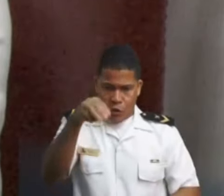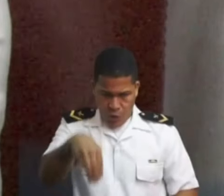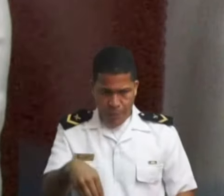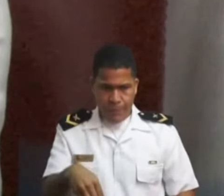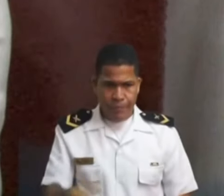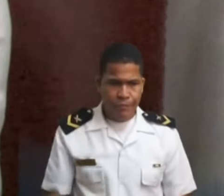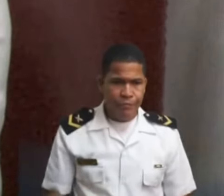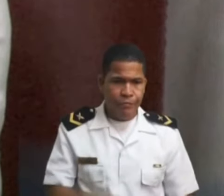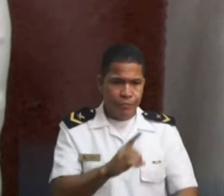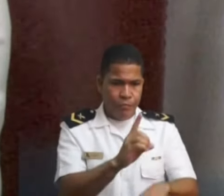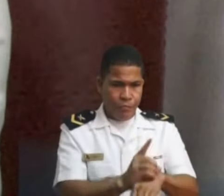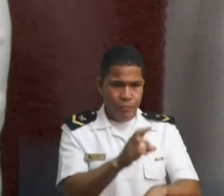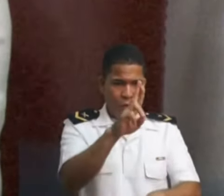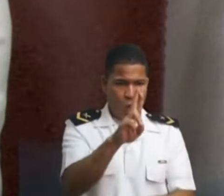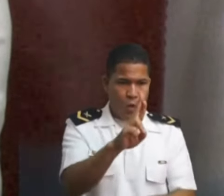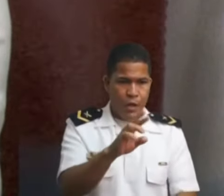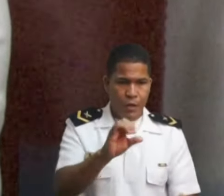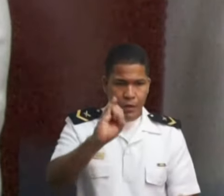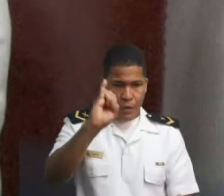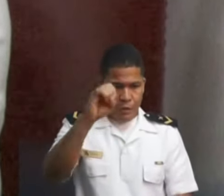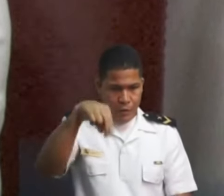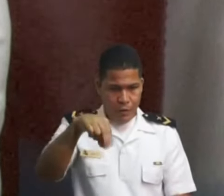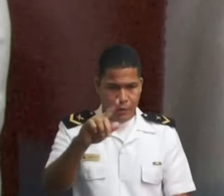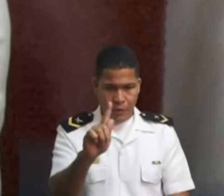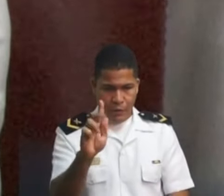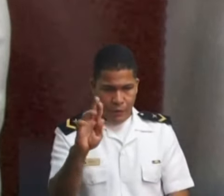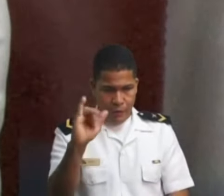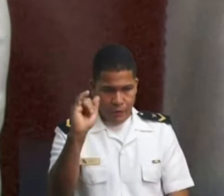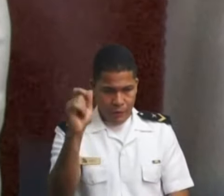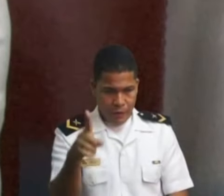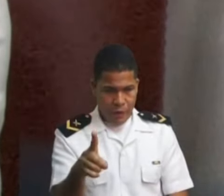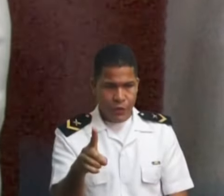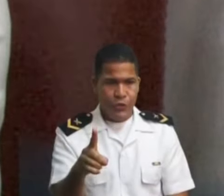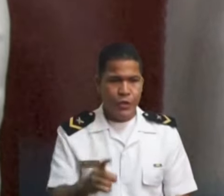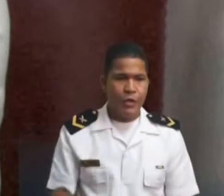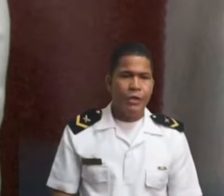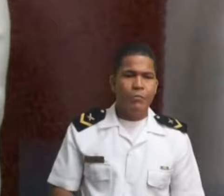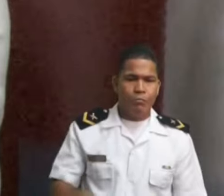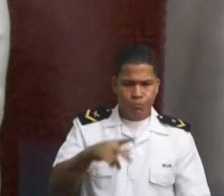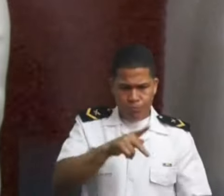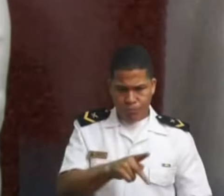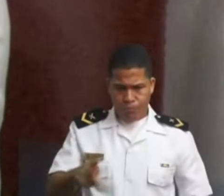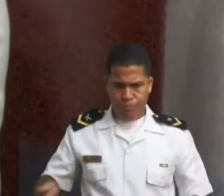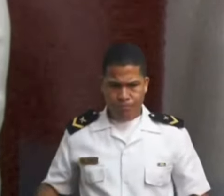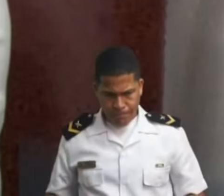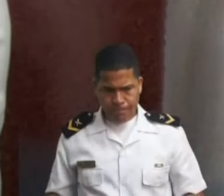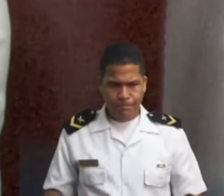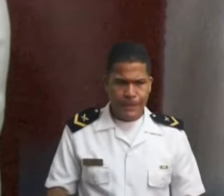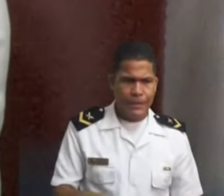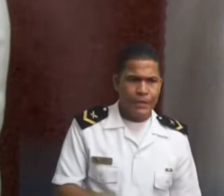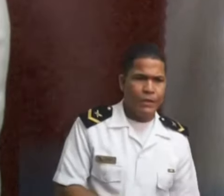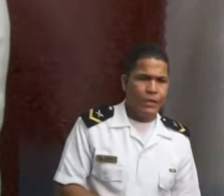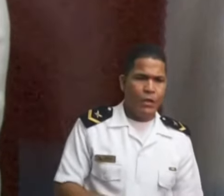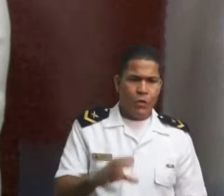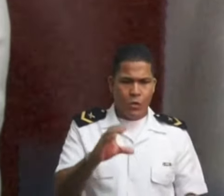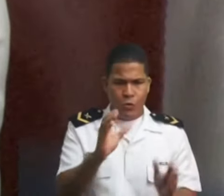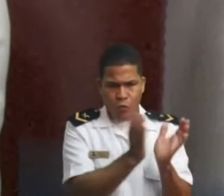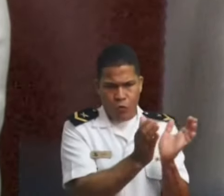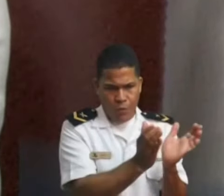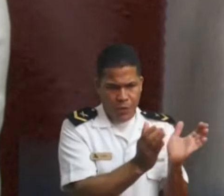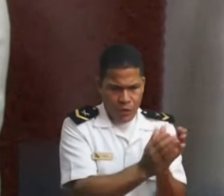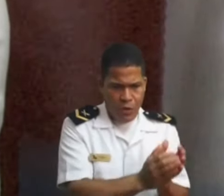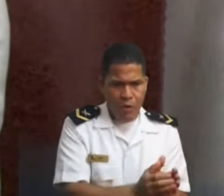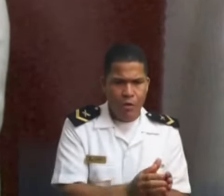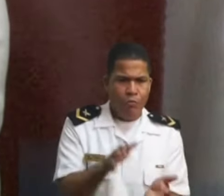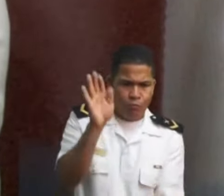Ingrid Zanella Andrade Campos, presidente da Comissão de Direito Marítimo, Portuário e do Petróleo da OAB de